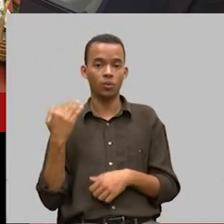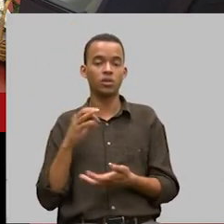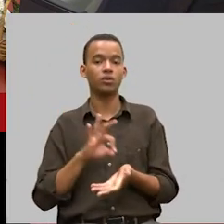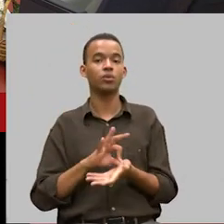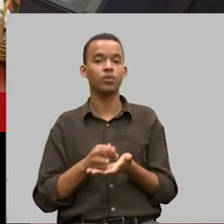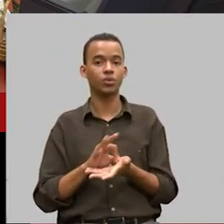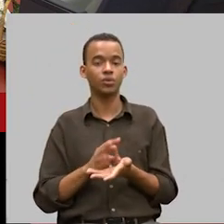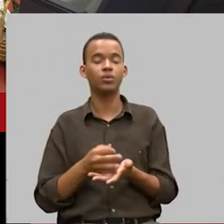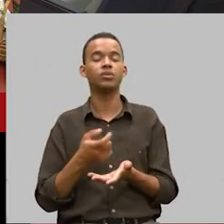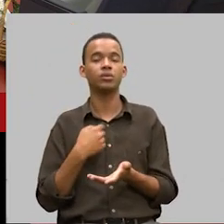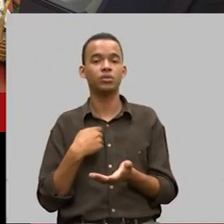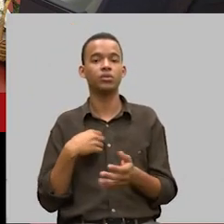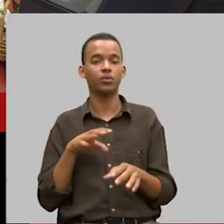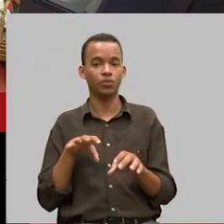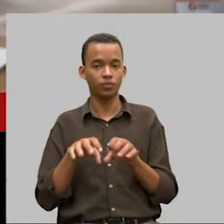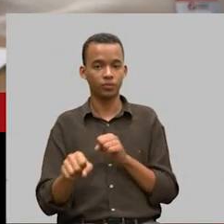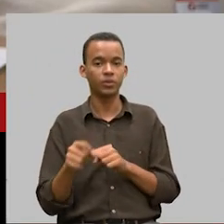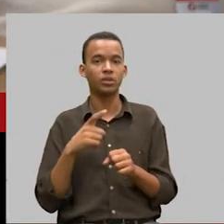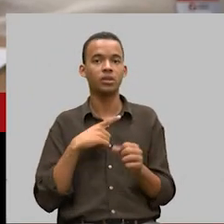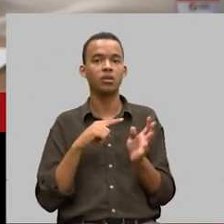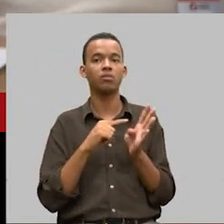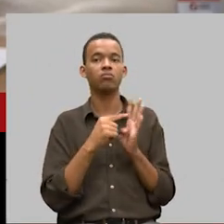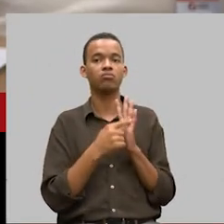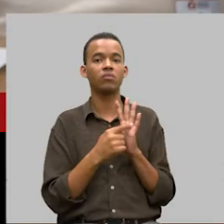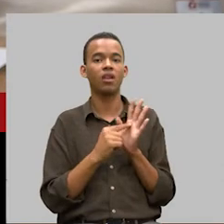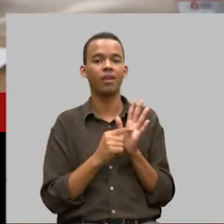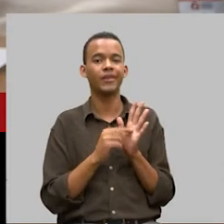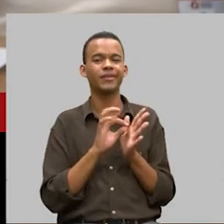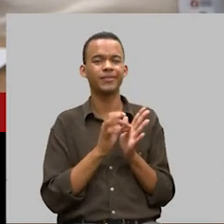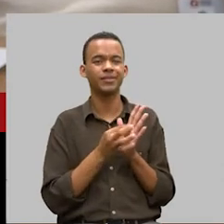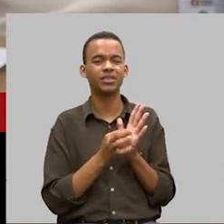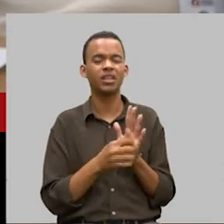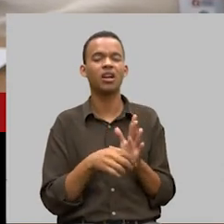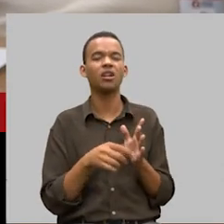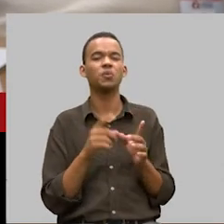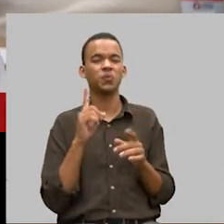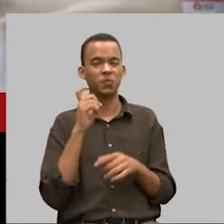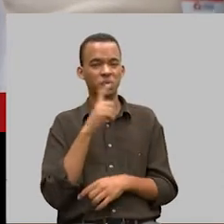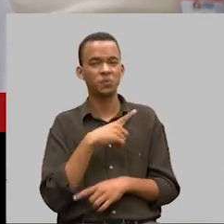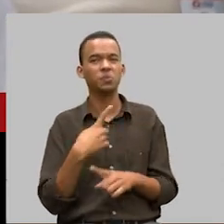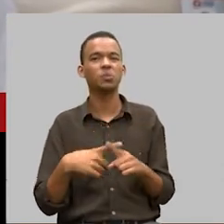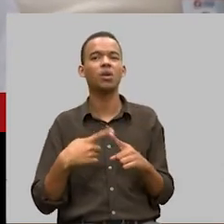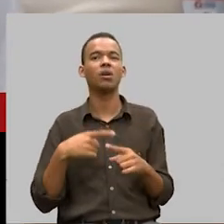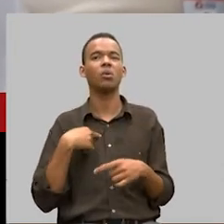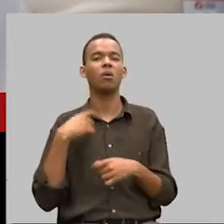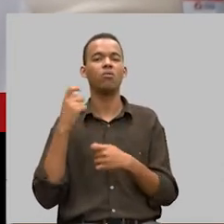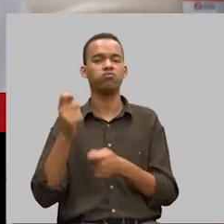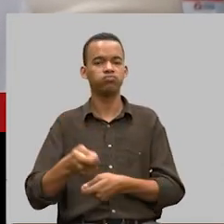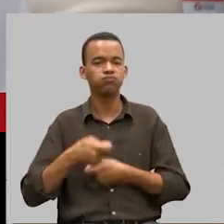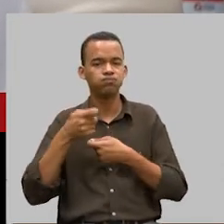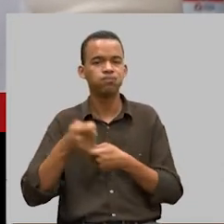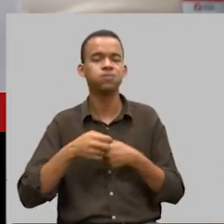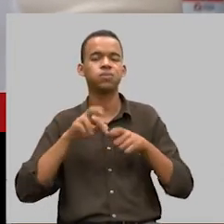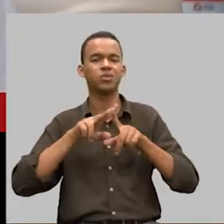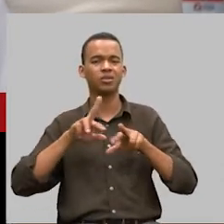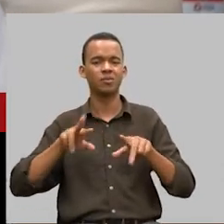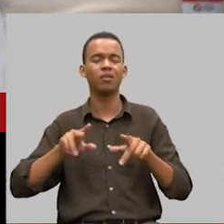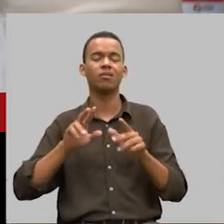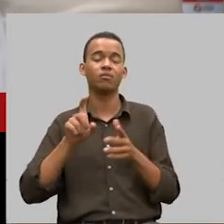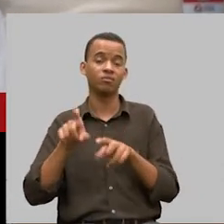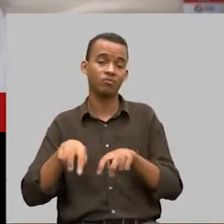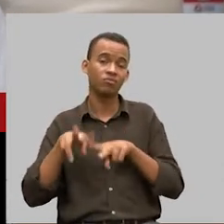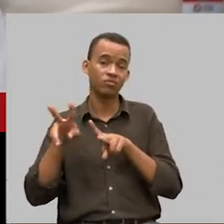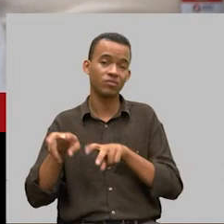eh dessa função de agricultor Eu entendo e muitos desses jovens dessas jovens que estão aqui também